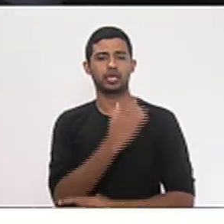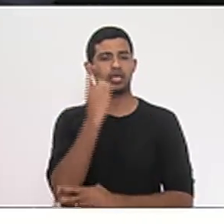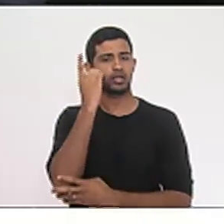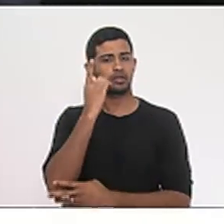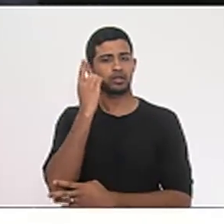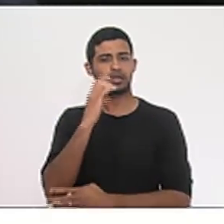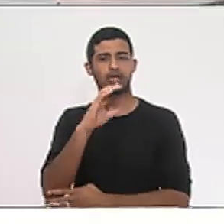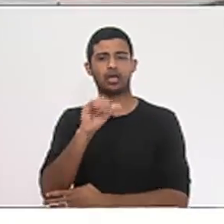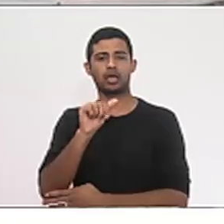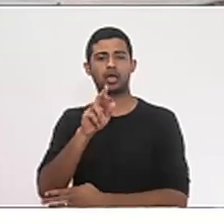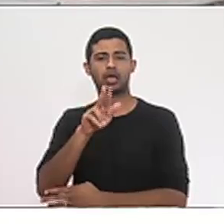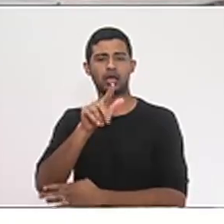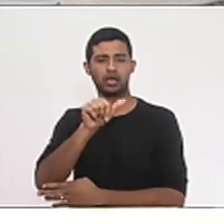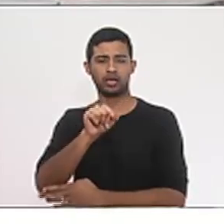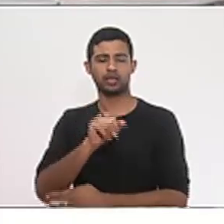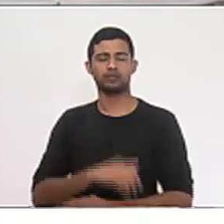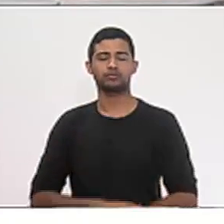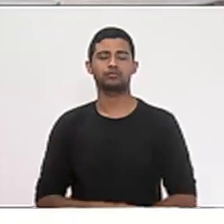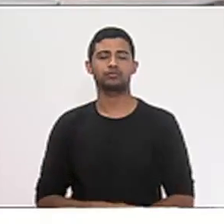Carlos Caiado.